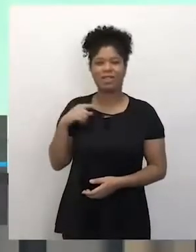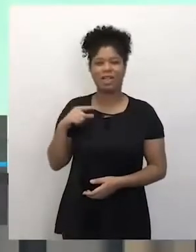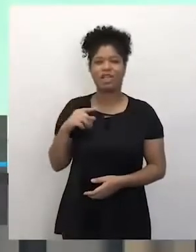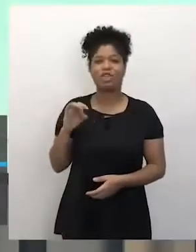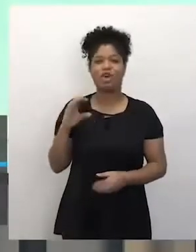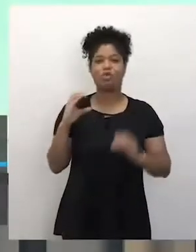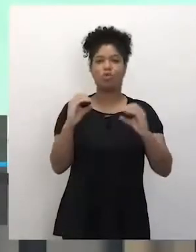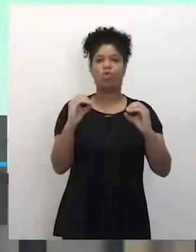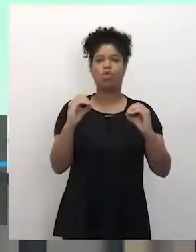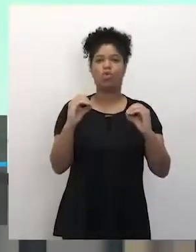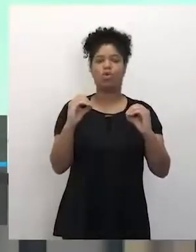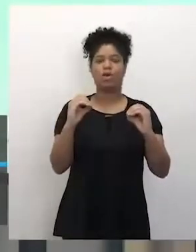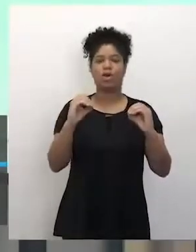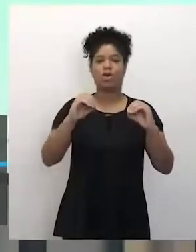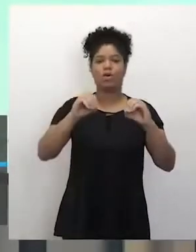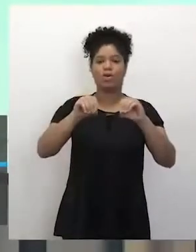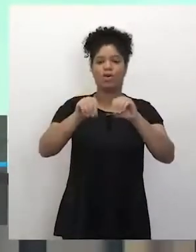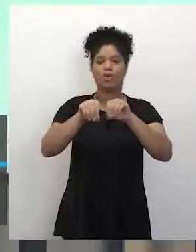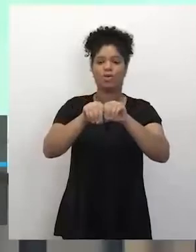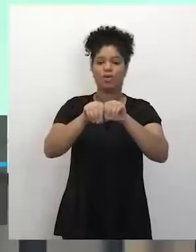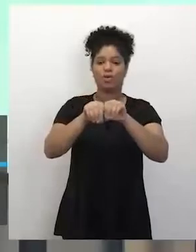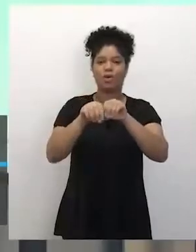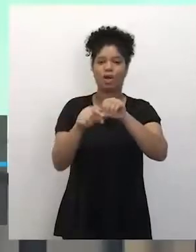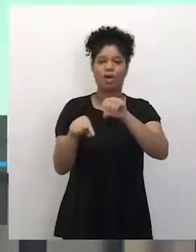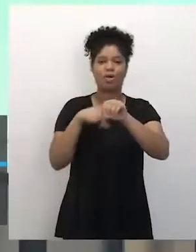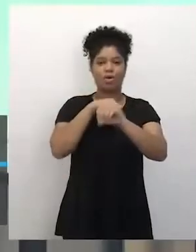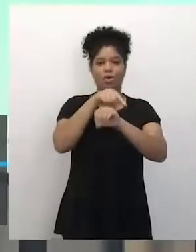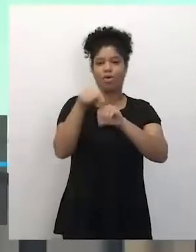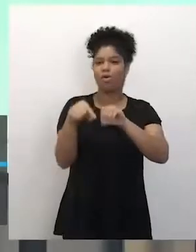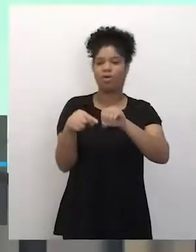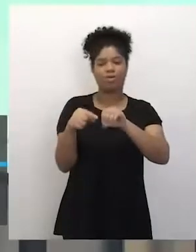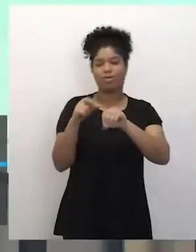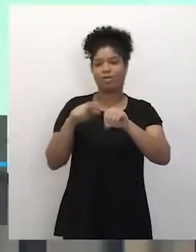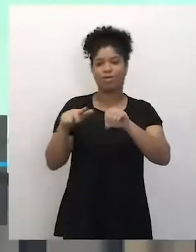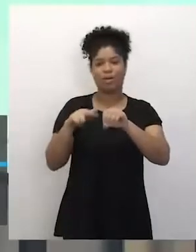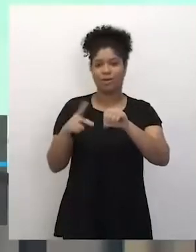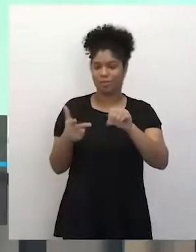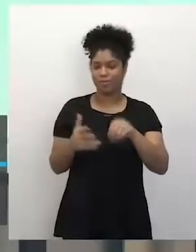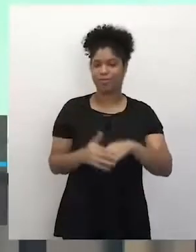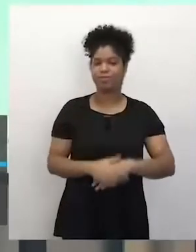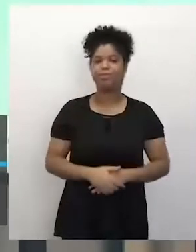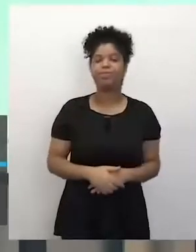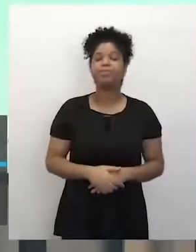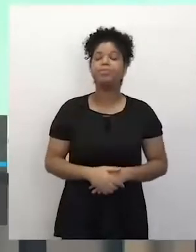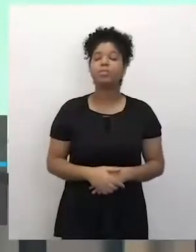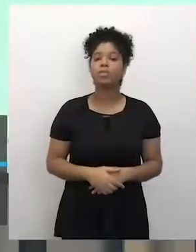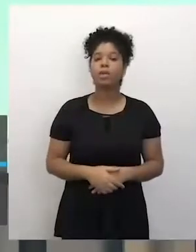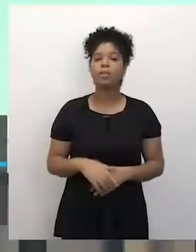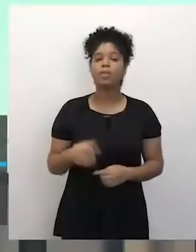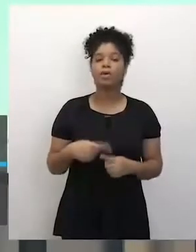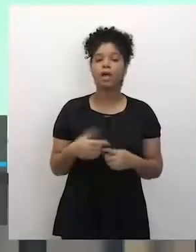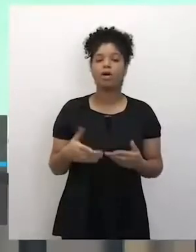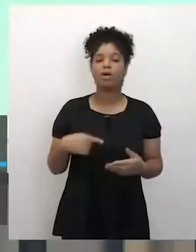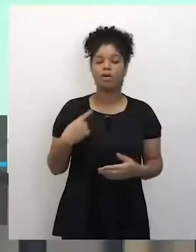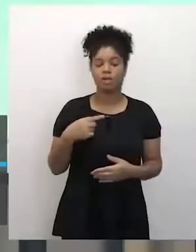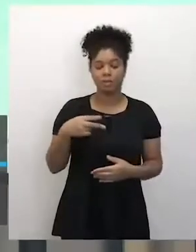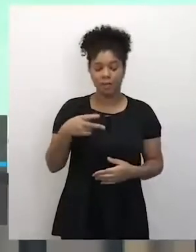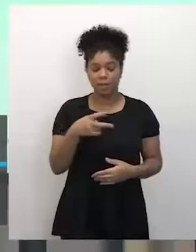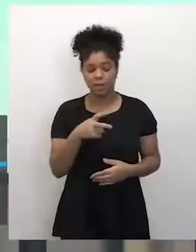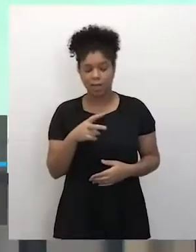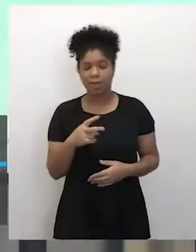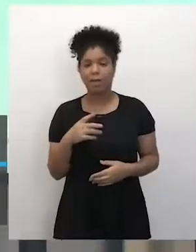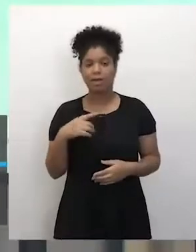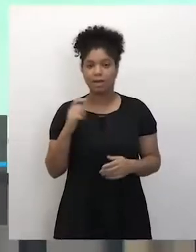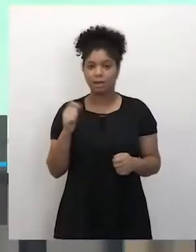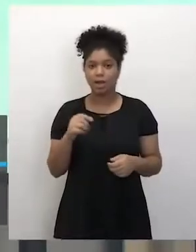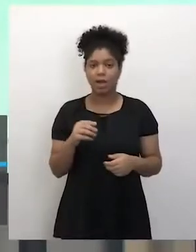logicamente, ele não tinha essa tecnologia que nós temos hoje, nessa dimensão do espaço que nós podemos ver hoje, naquela época.